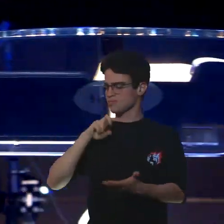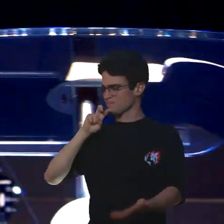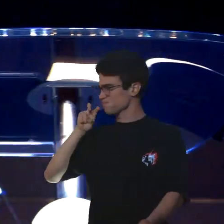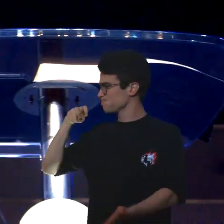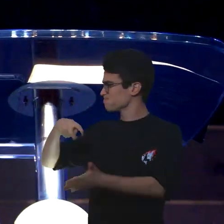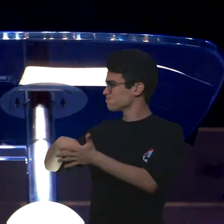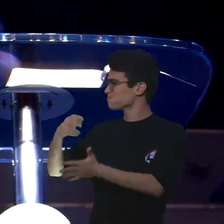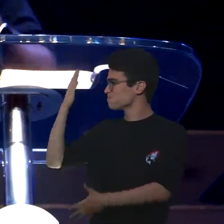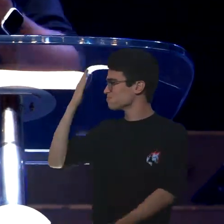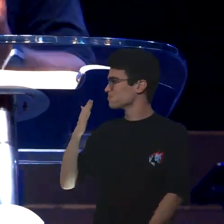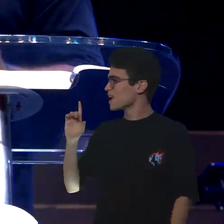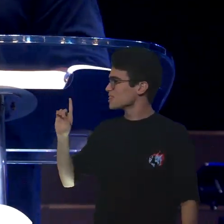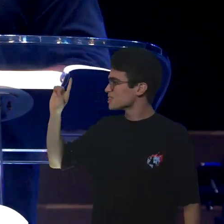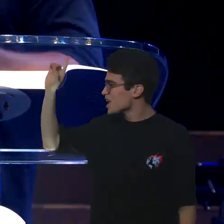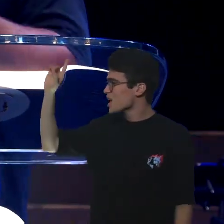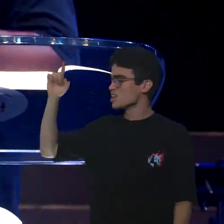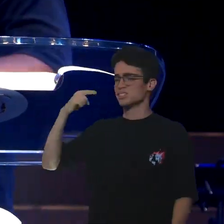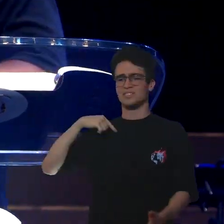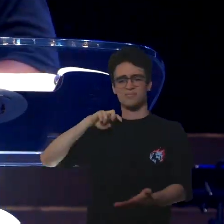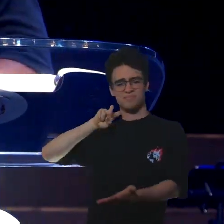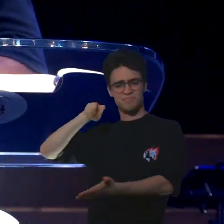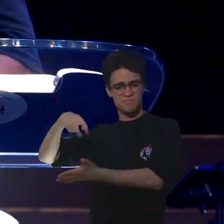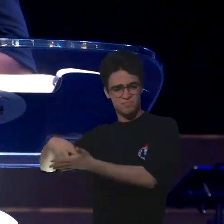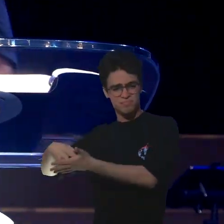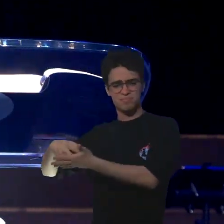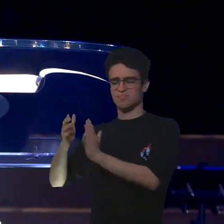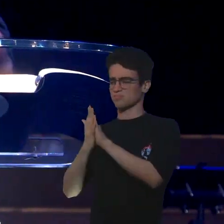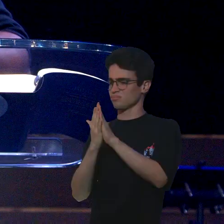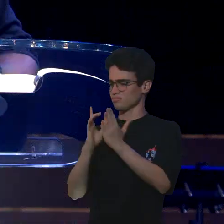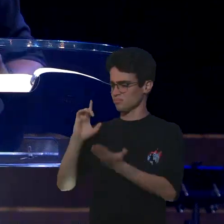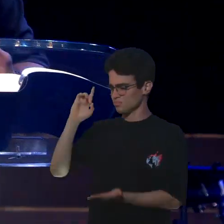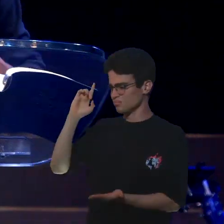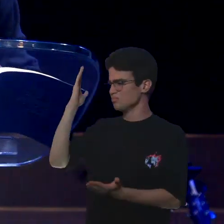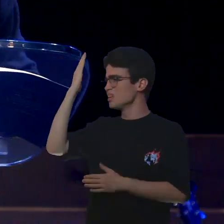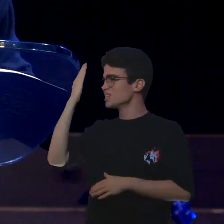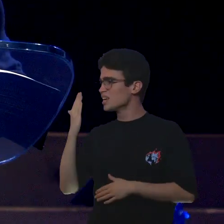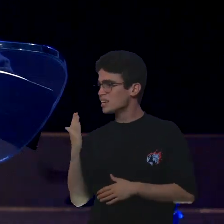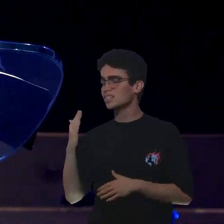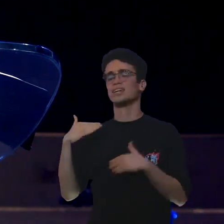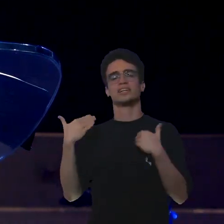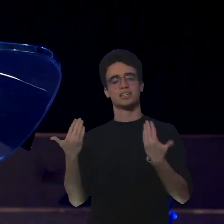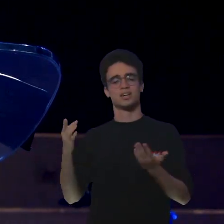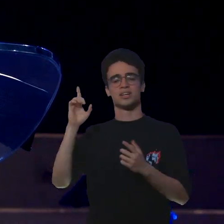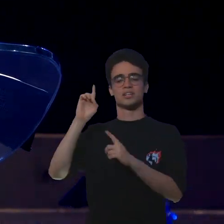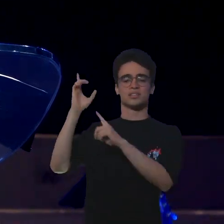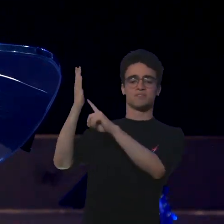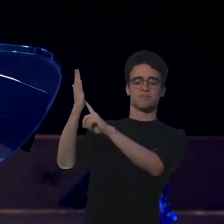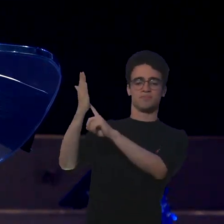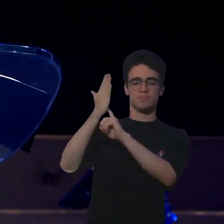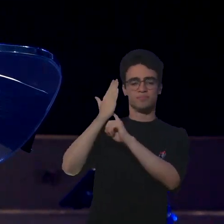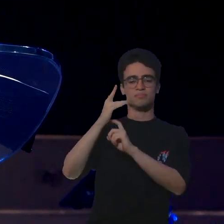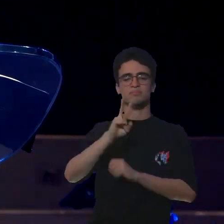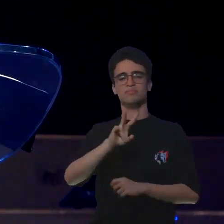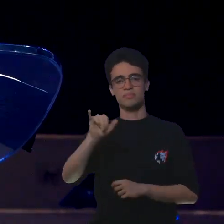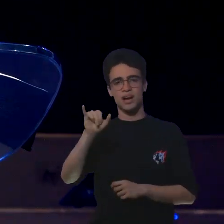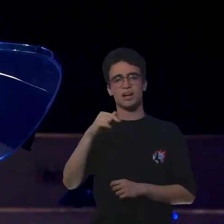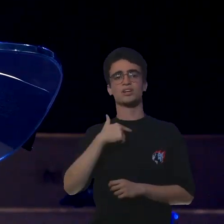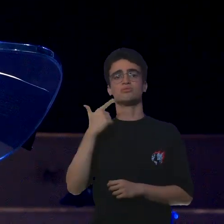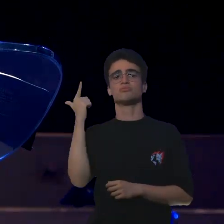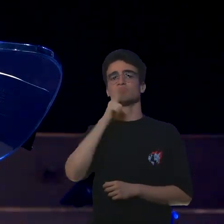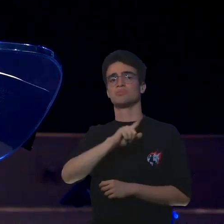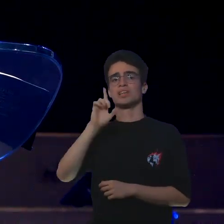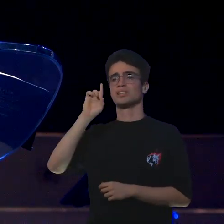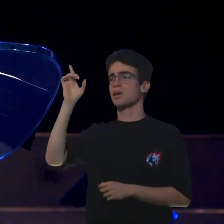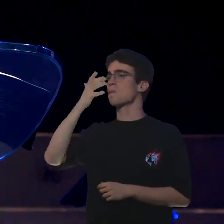Ele, se rende para a presença, para a palavra, Ele vai se revelar a nós também. E teremos a comunhão com o